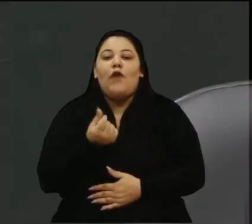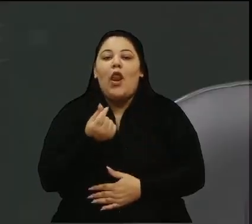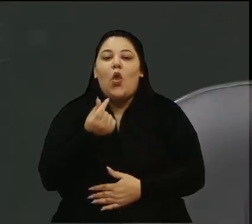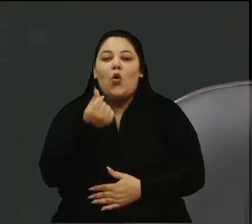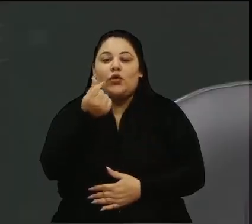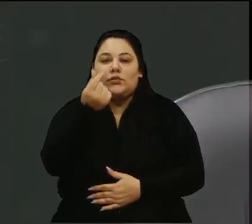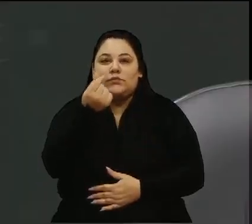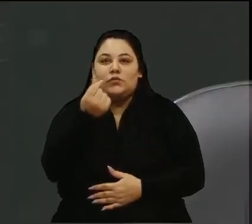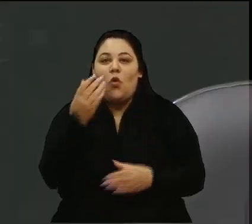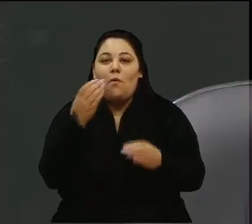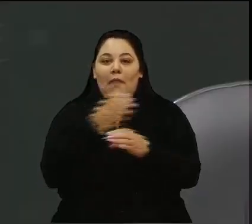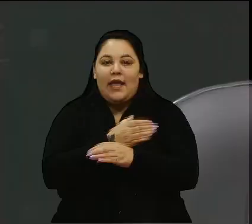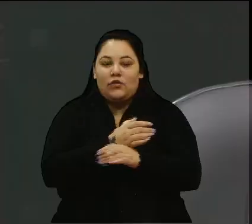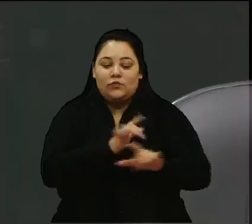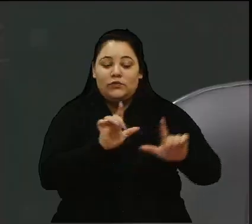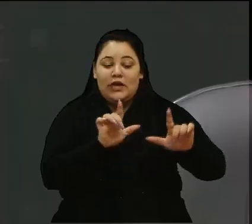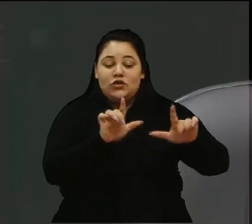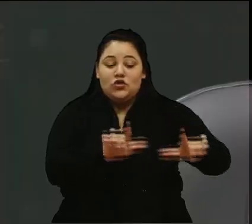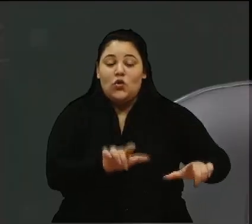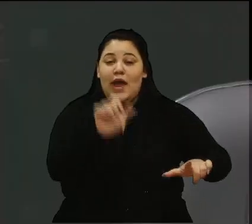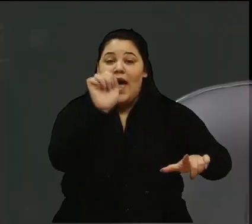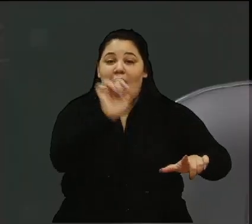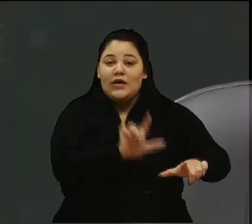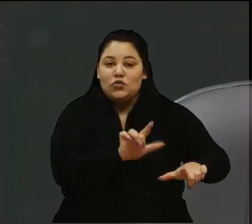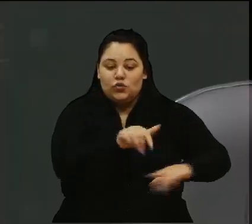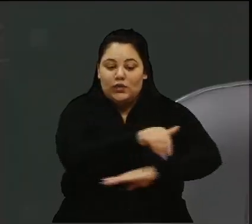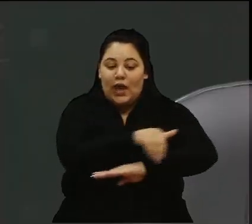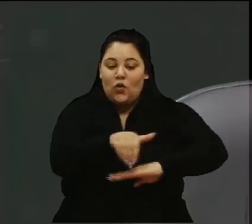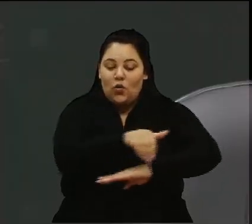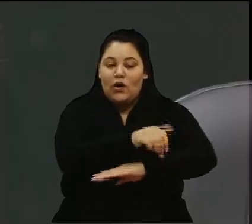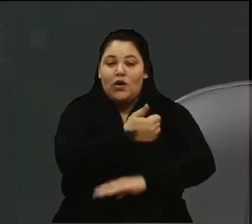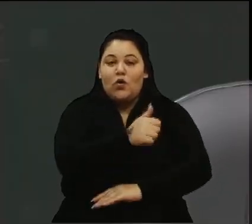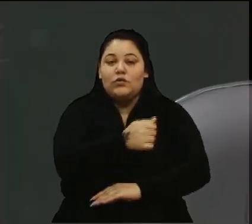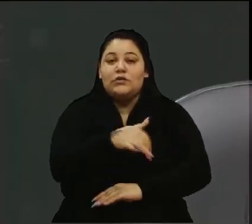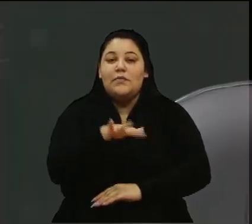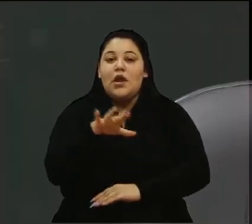Zona Azul de Caxias por ano? R$